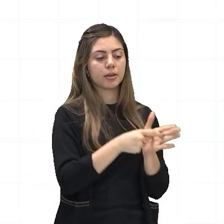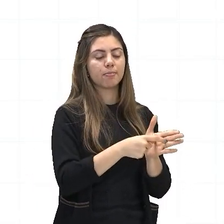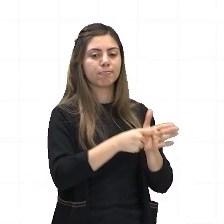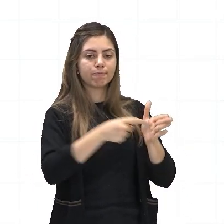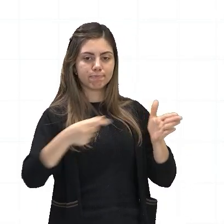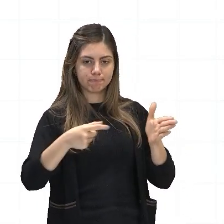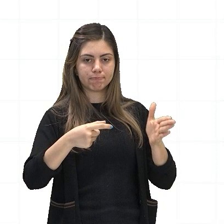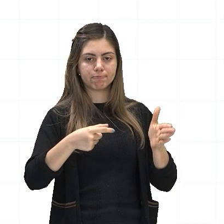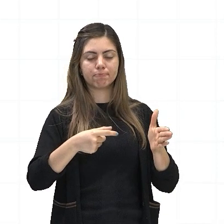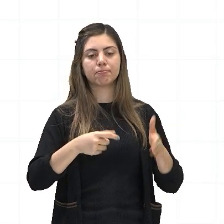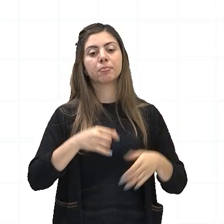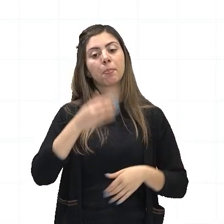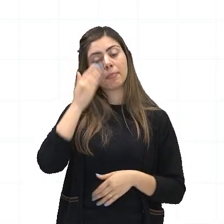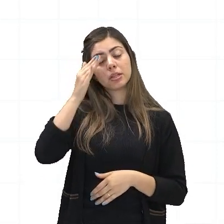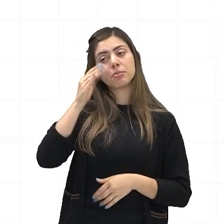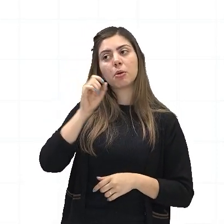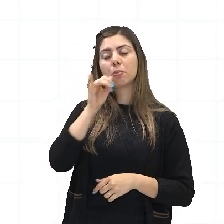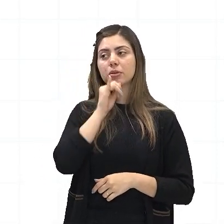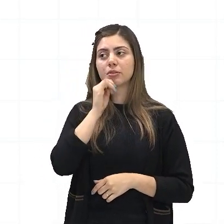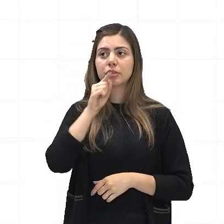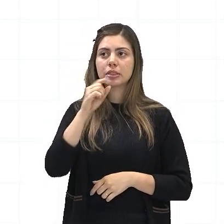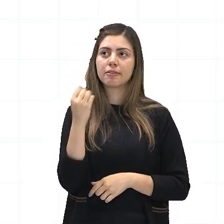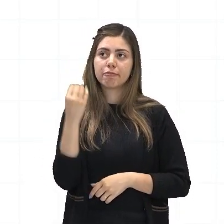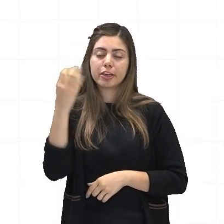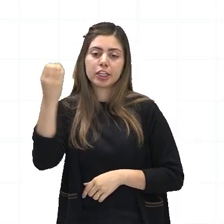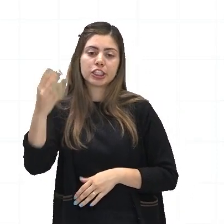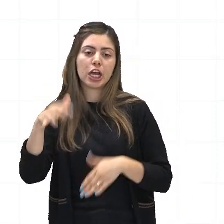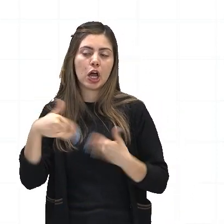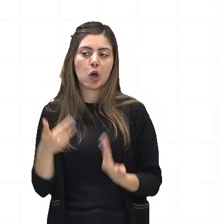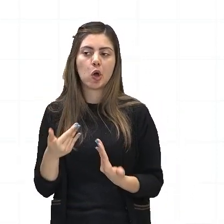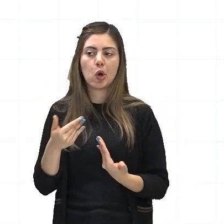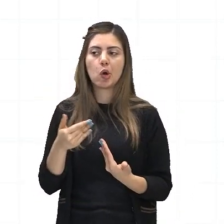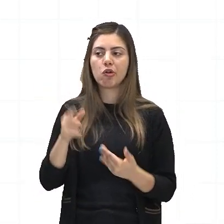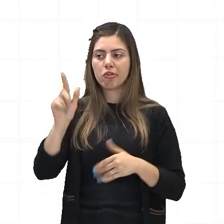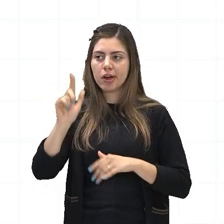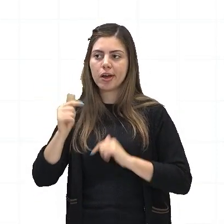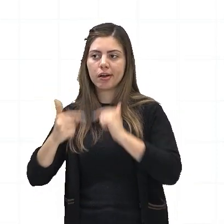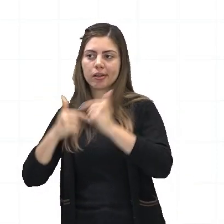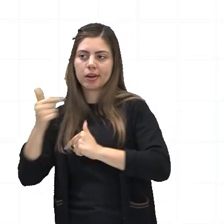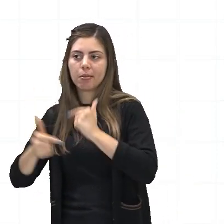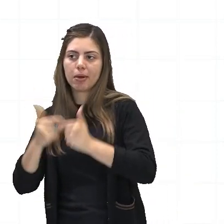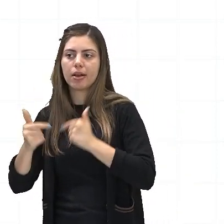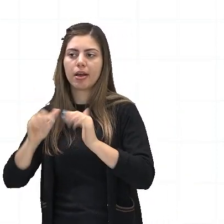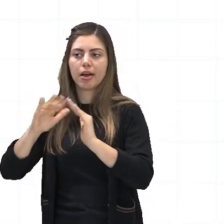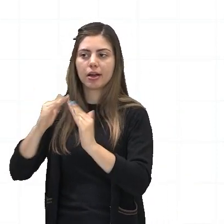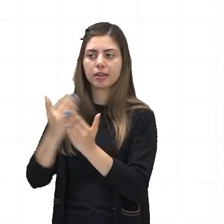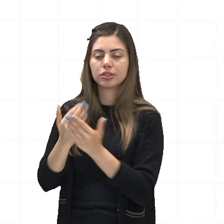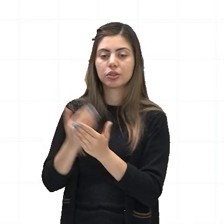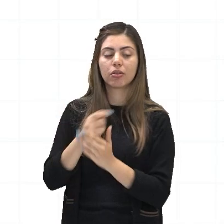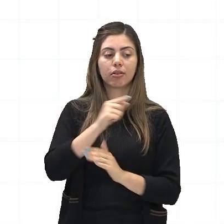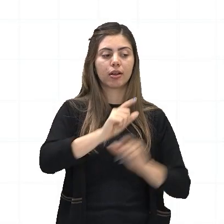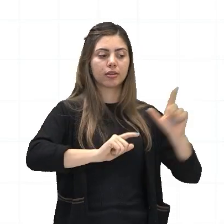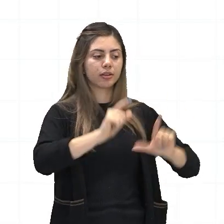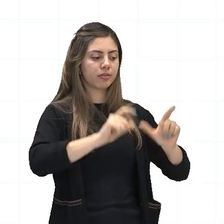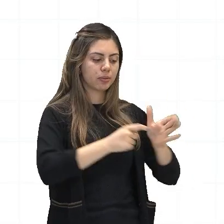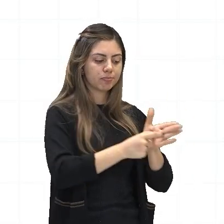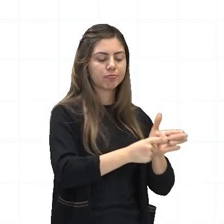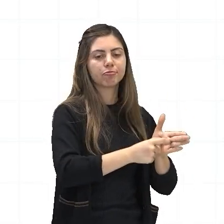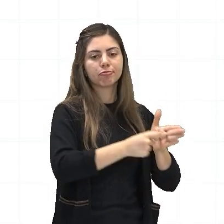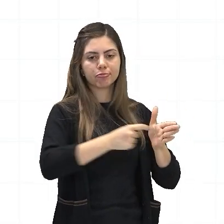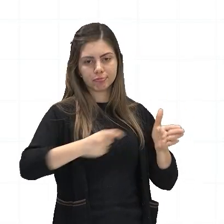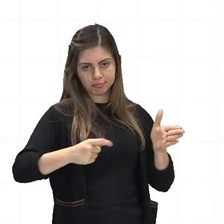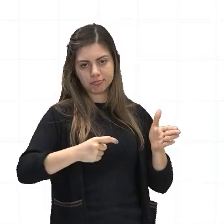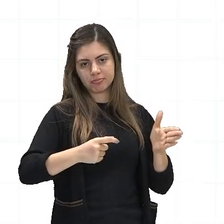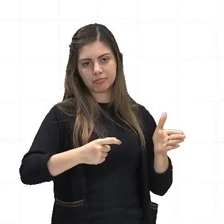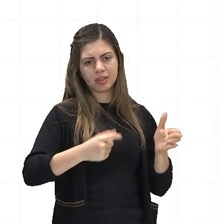casa por muito tempo, né? Às vezes vai sair de casa, vai para a escola, vai passar o dia todo no trabalho, já desliga a sua TV da tomada, né, que você não